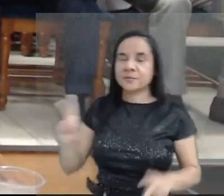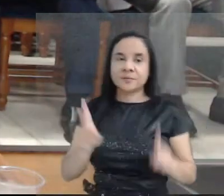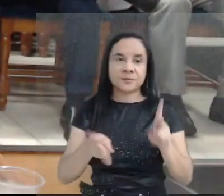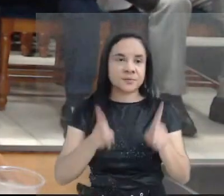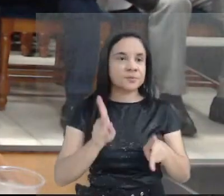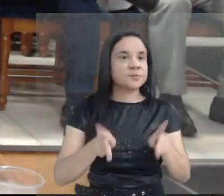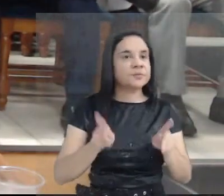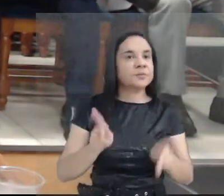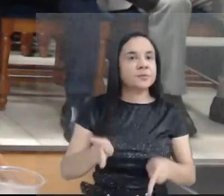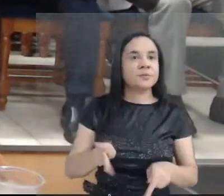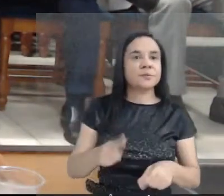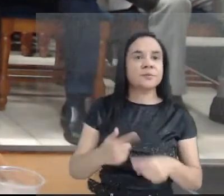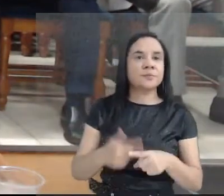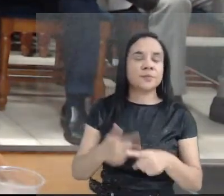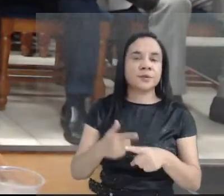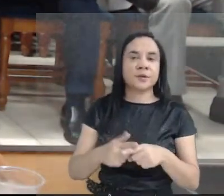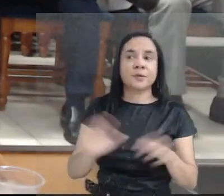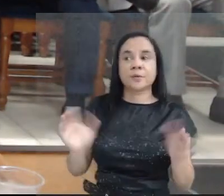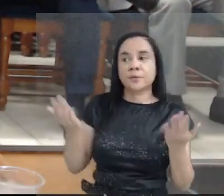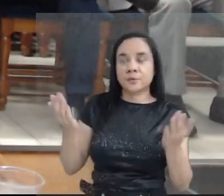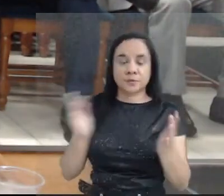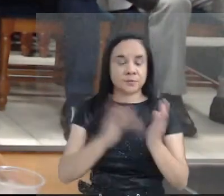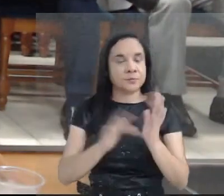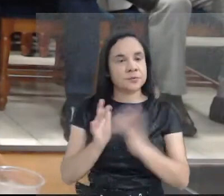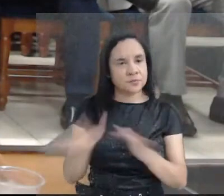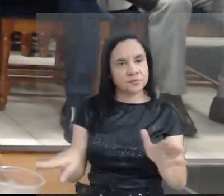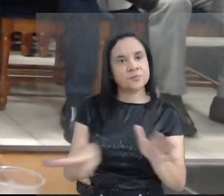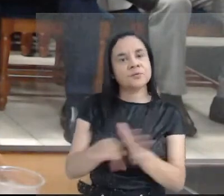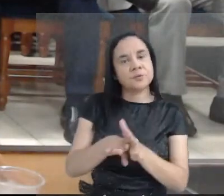Até porque, quando Jesus entra no cenário,